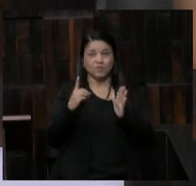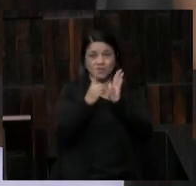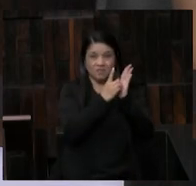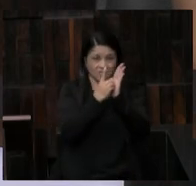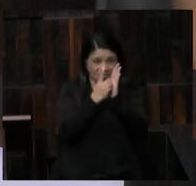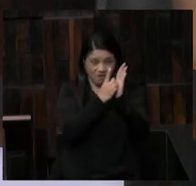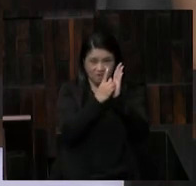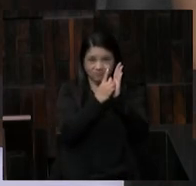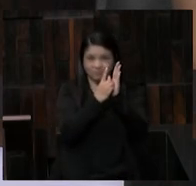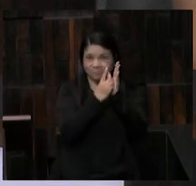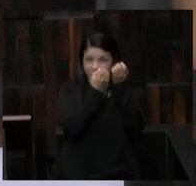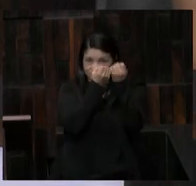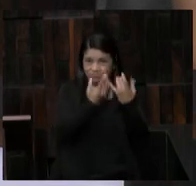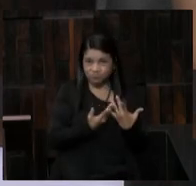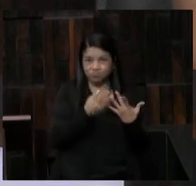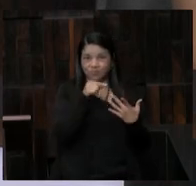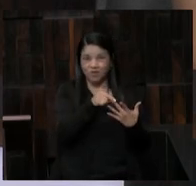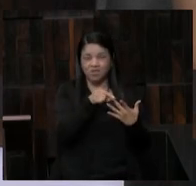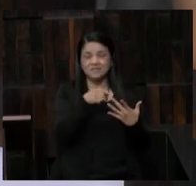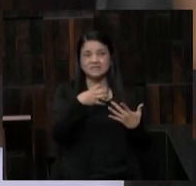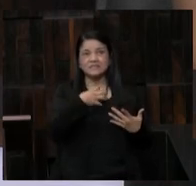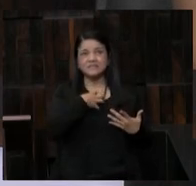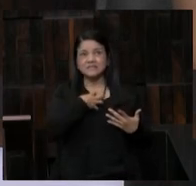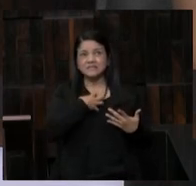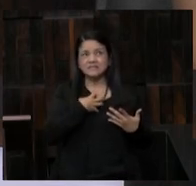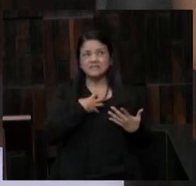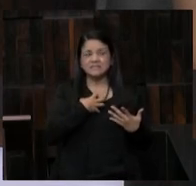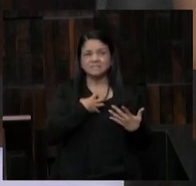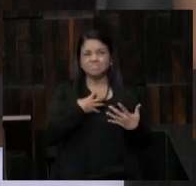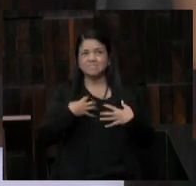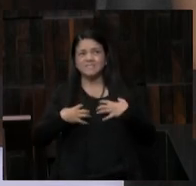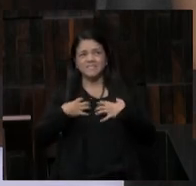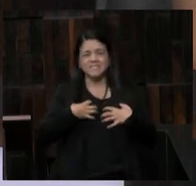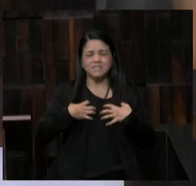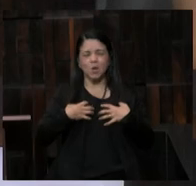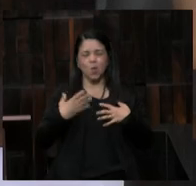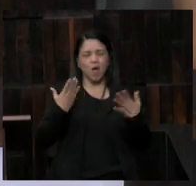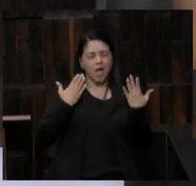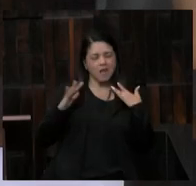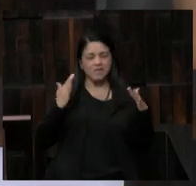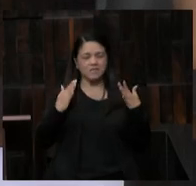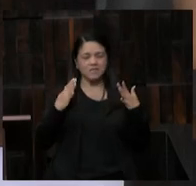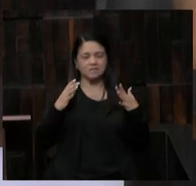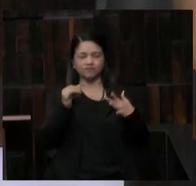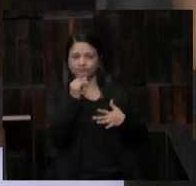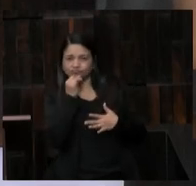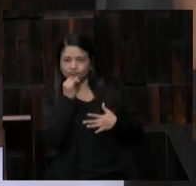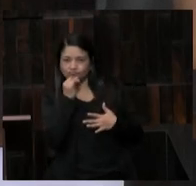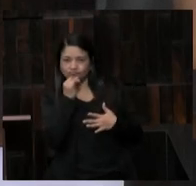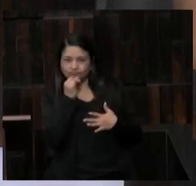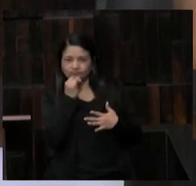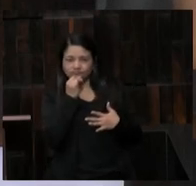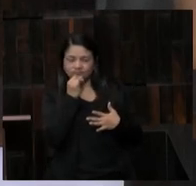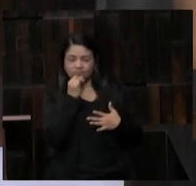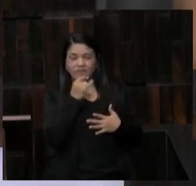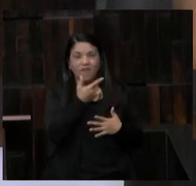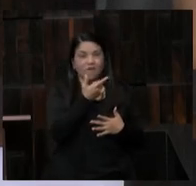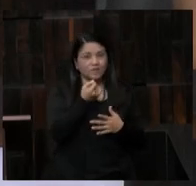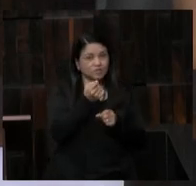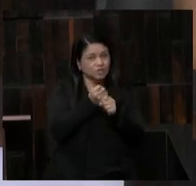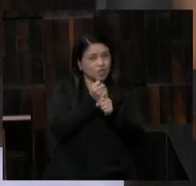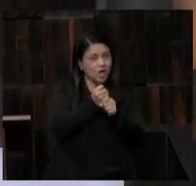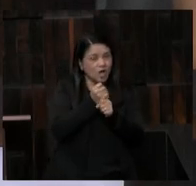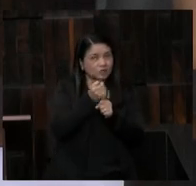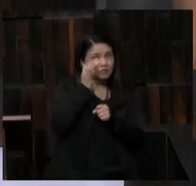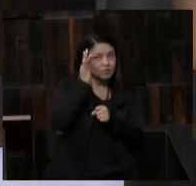que ele tinha um misto de sensações, um misto de alegria e de tristeza. Por quê? 20 anos depois do